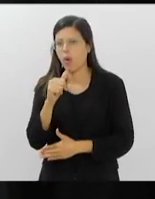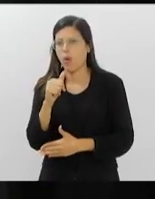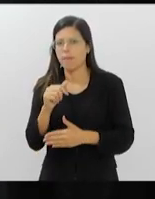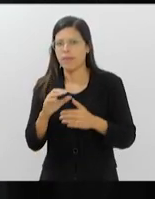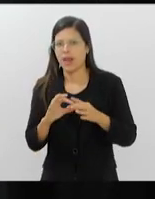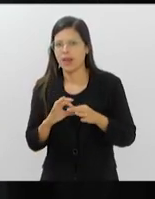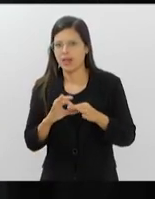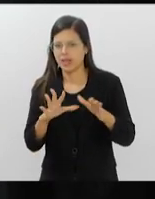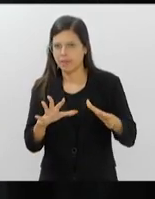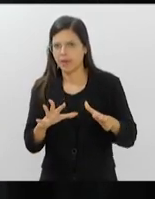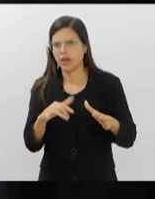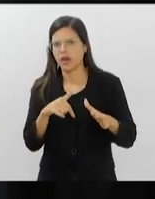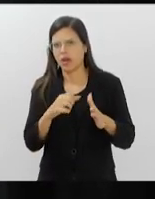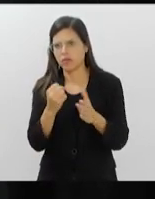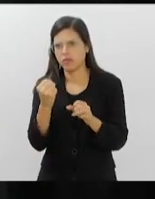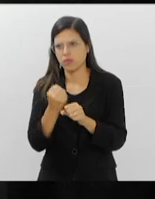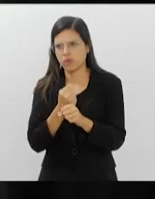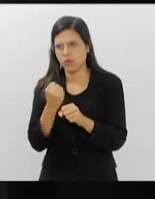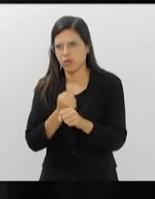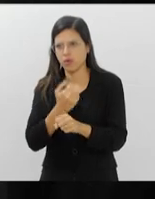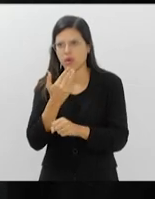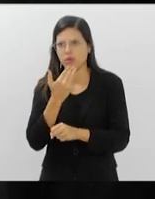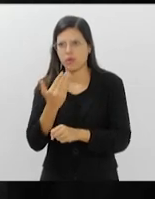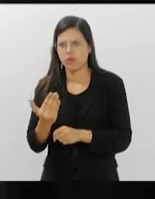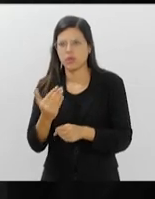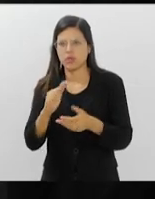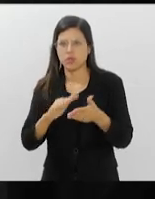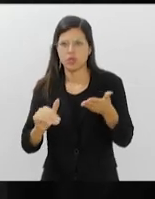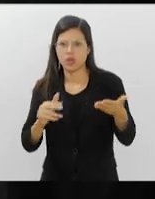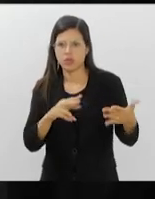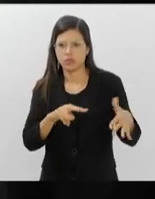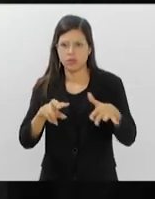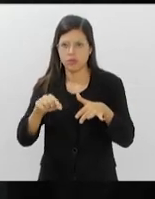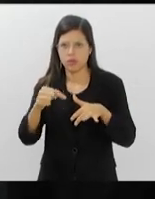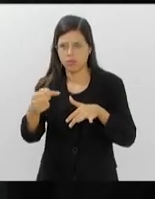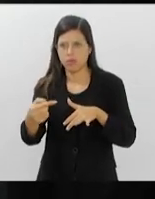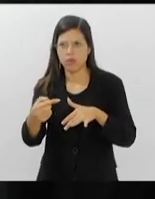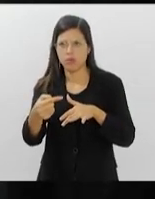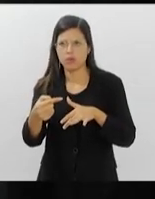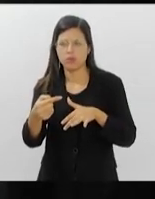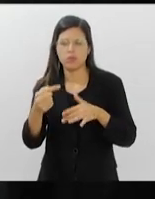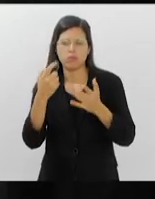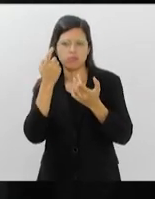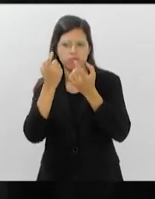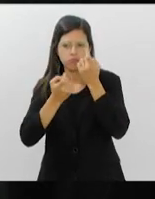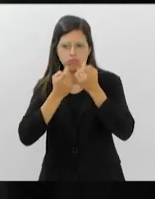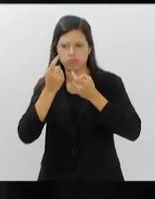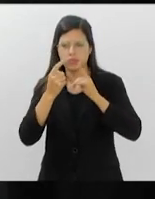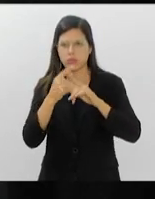do Vasco. Então eu pedi que não fosse pautado na próxima semana. Isso me causou uma preocupação, porque aqui